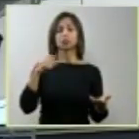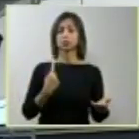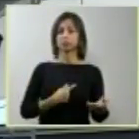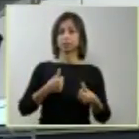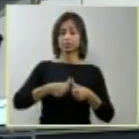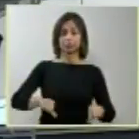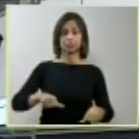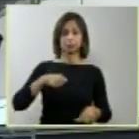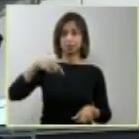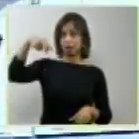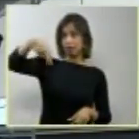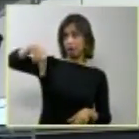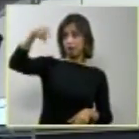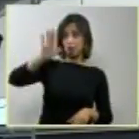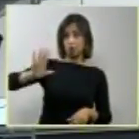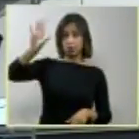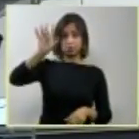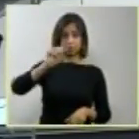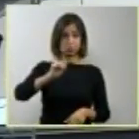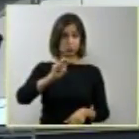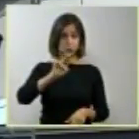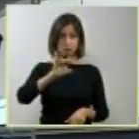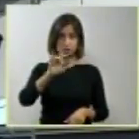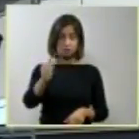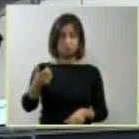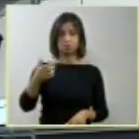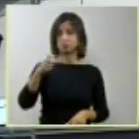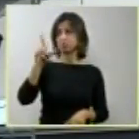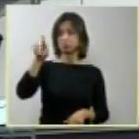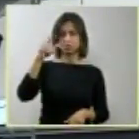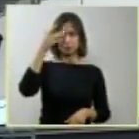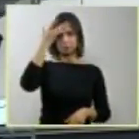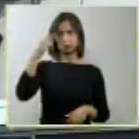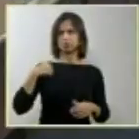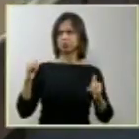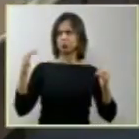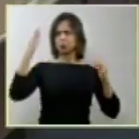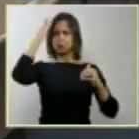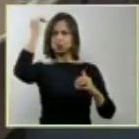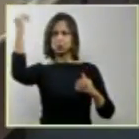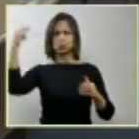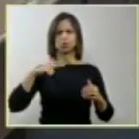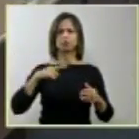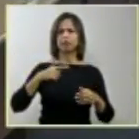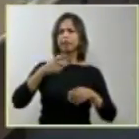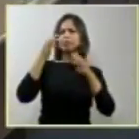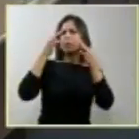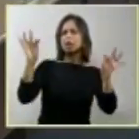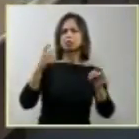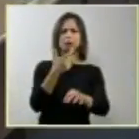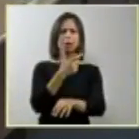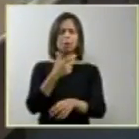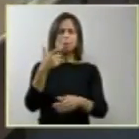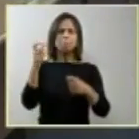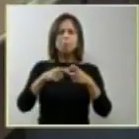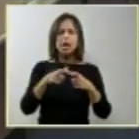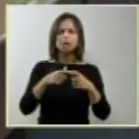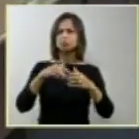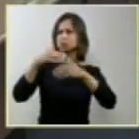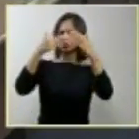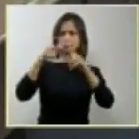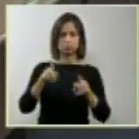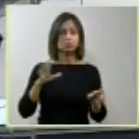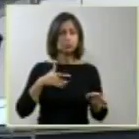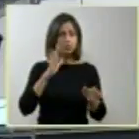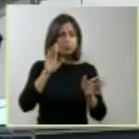Suécia e na Suíça. Não estamos, hein? Um dia o Brasil chegará nesses padrões de saúde pública. Mas sabe quanto é, senhor presidente, o custo?